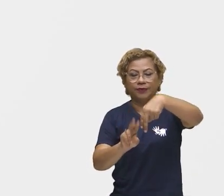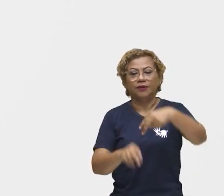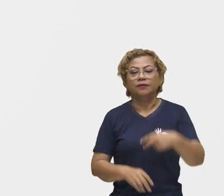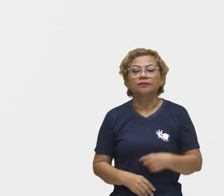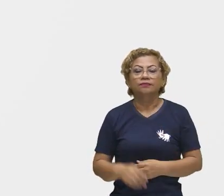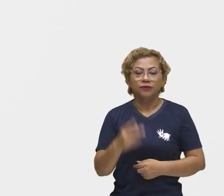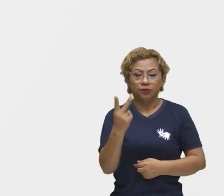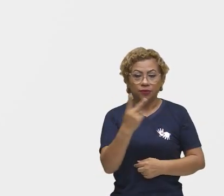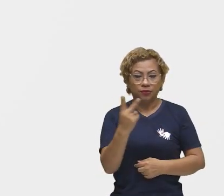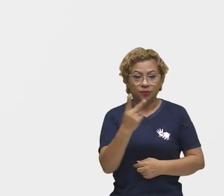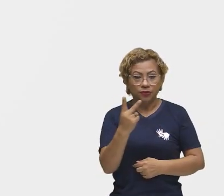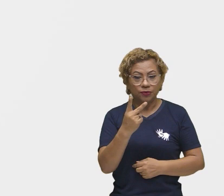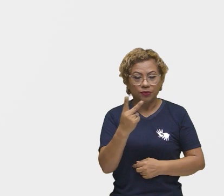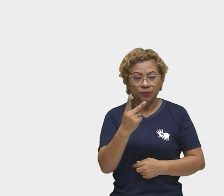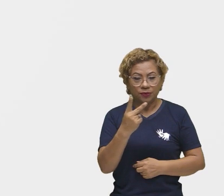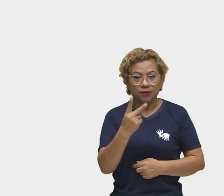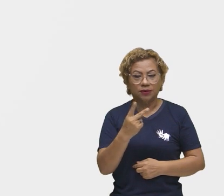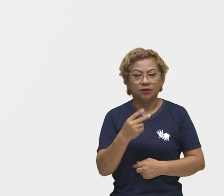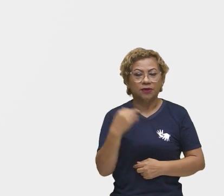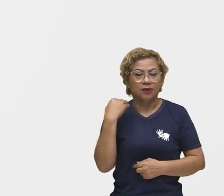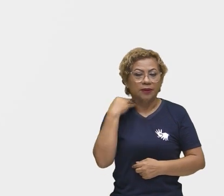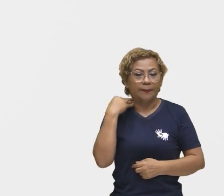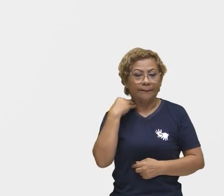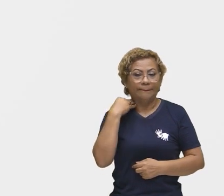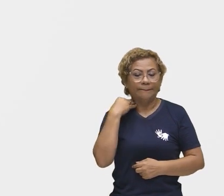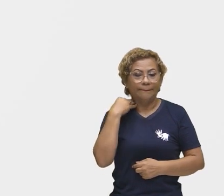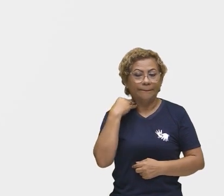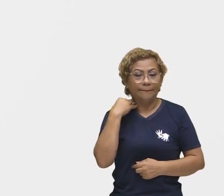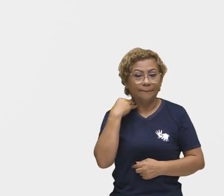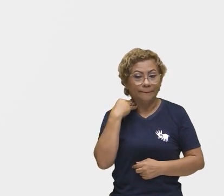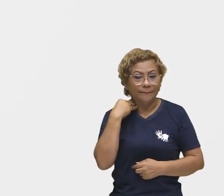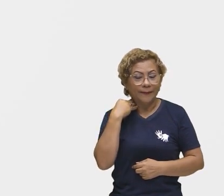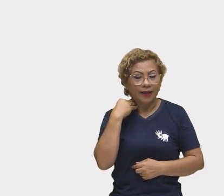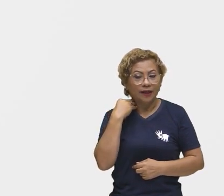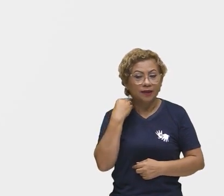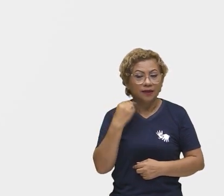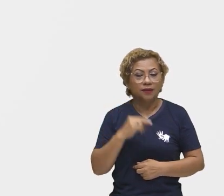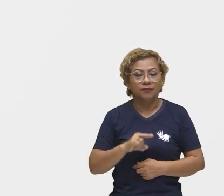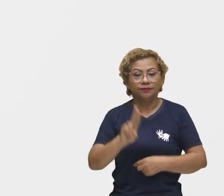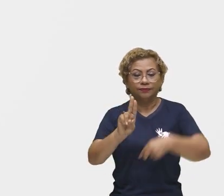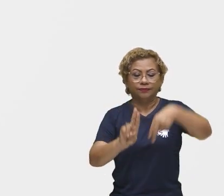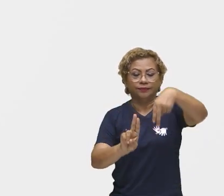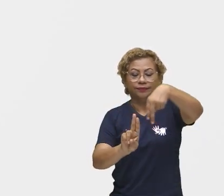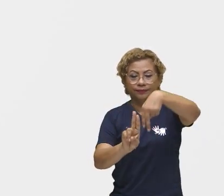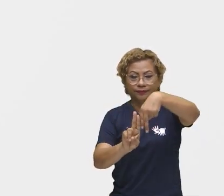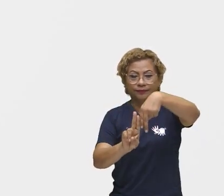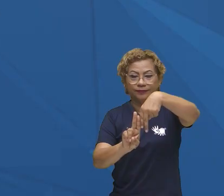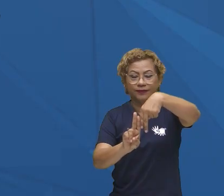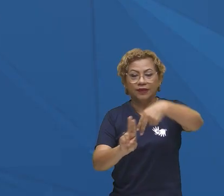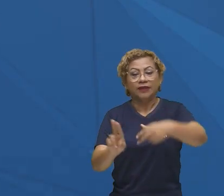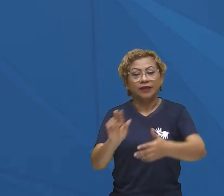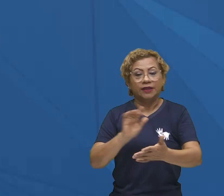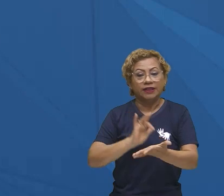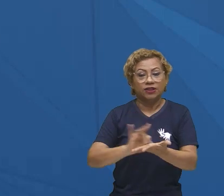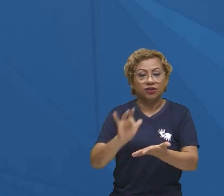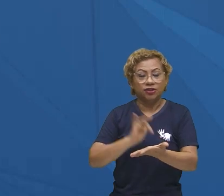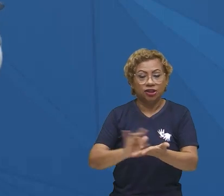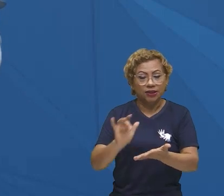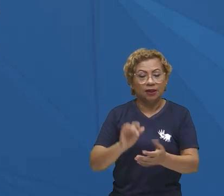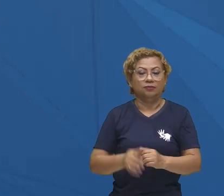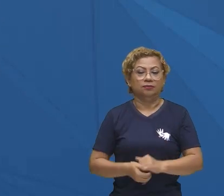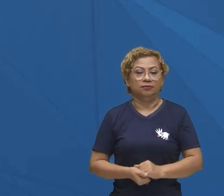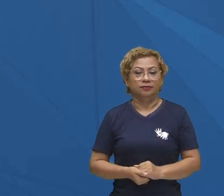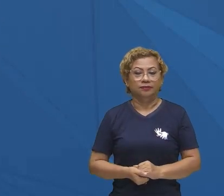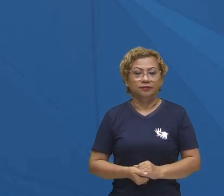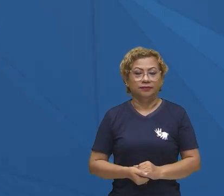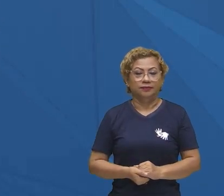que é o Nubank, que é um banco digital, né? Tá dizendo aí, ó, tudo é banco. Exatamente. Mas qual é a diferença? Além